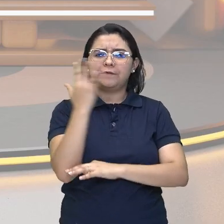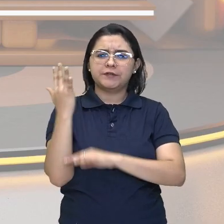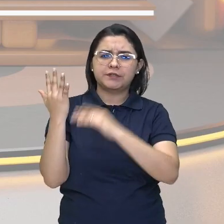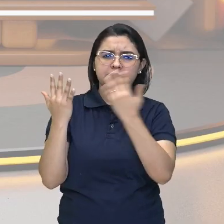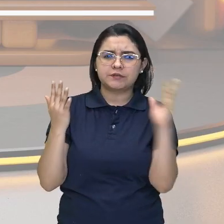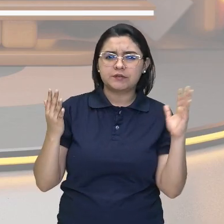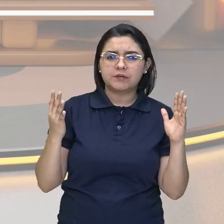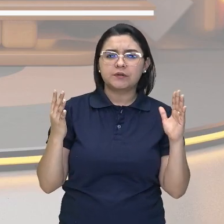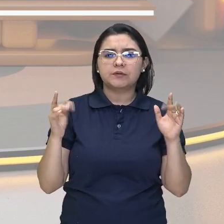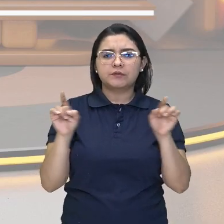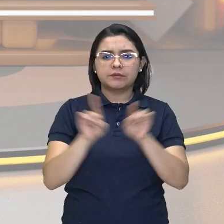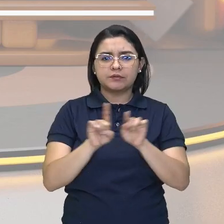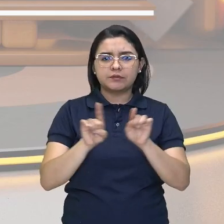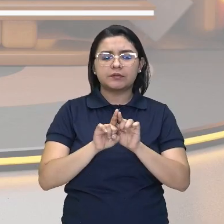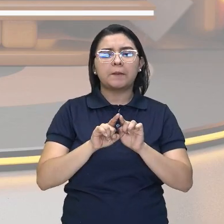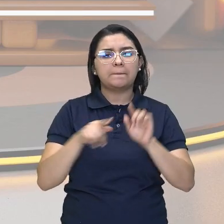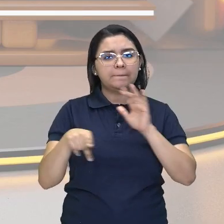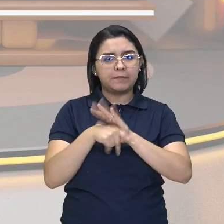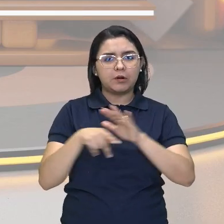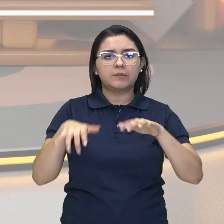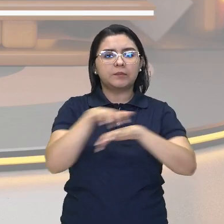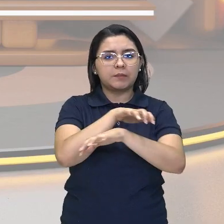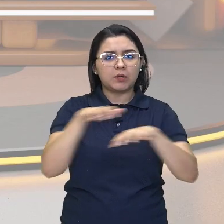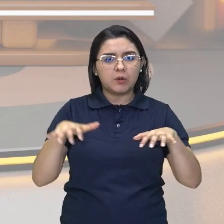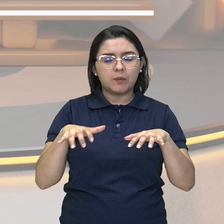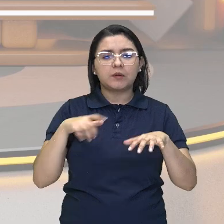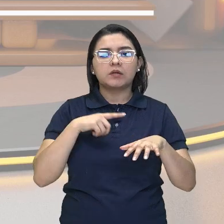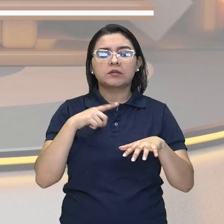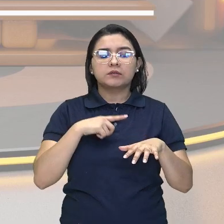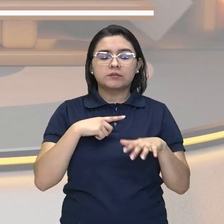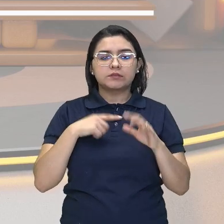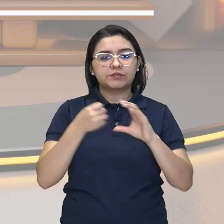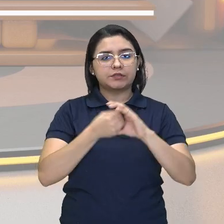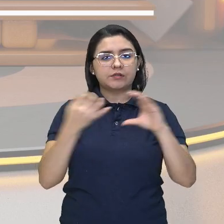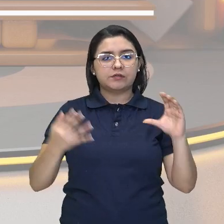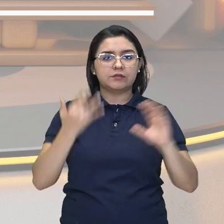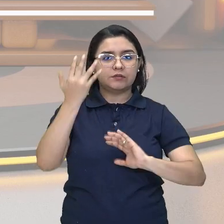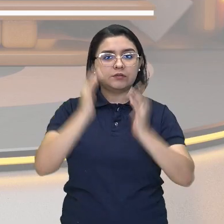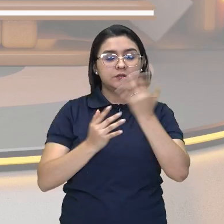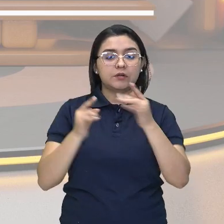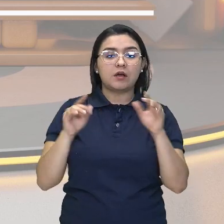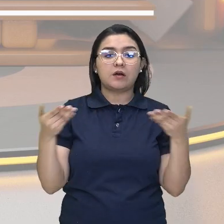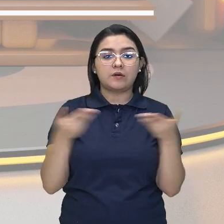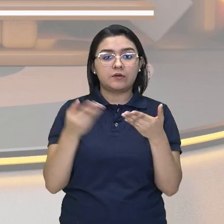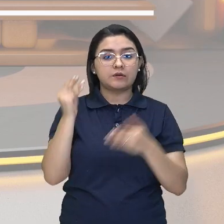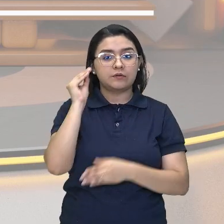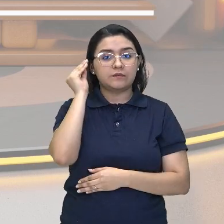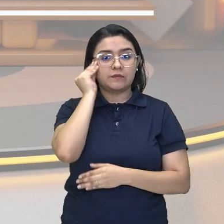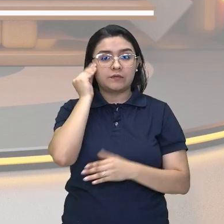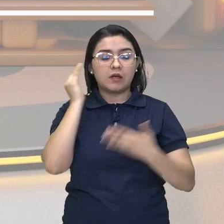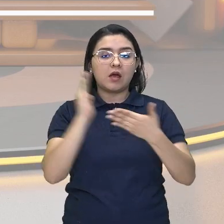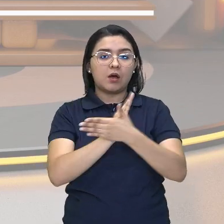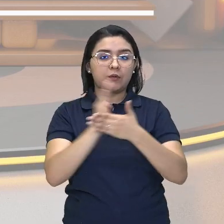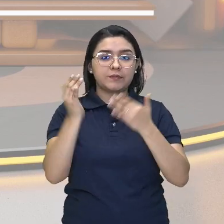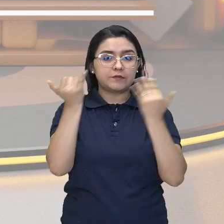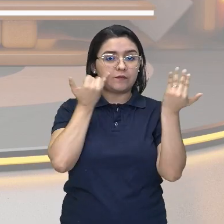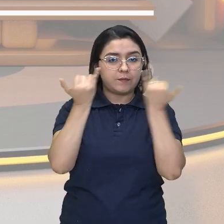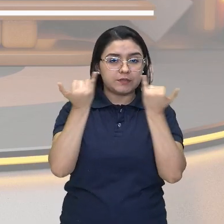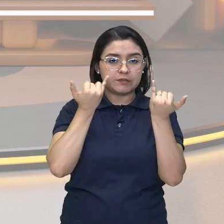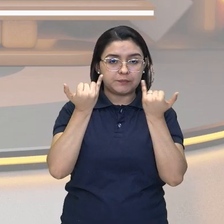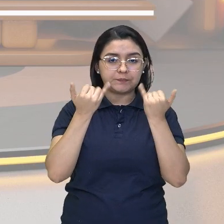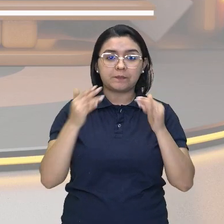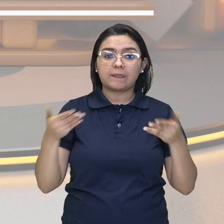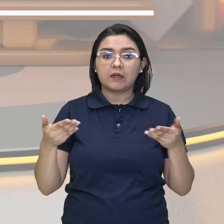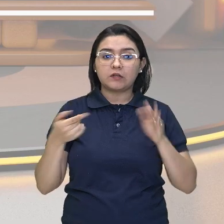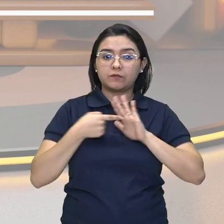vegetação que compõe esse bioma, essas características climáticas, e aí nós vamos observar algumas informações. Então, eu trouxe aqui